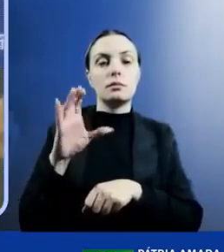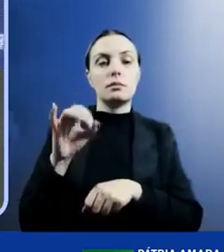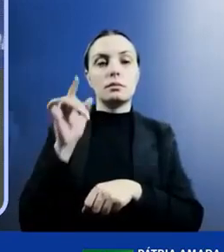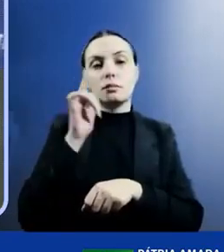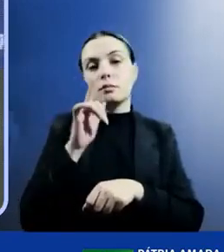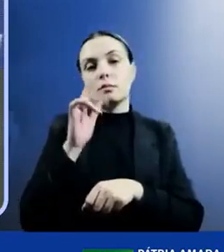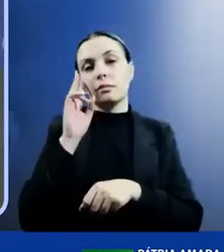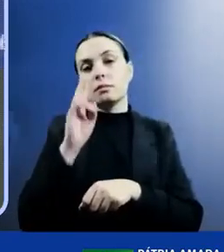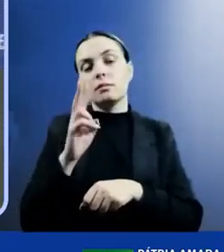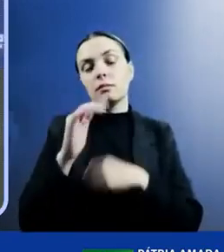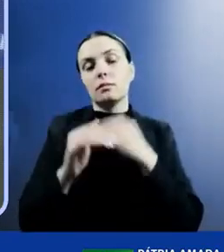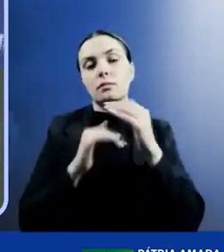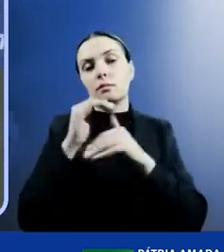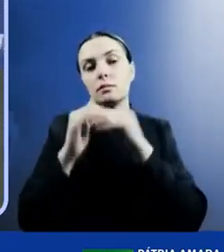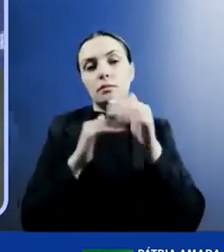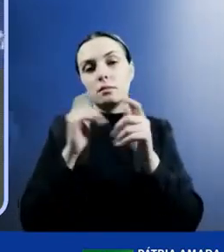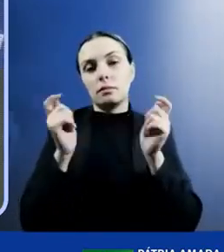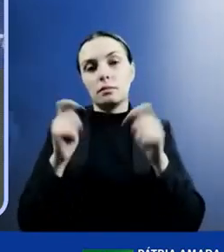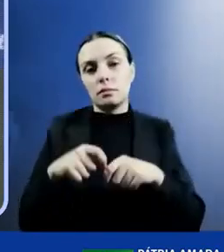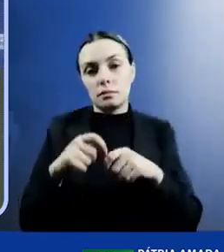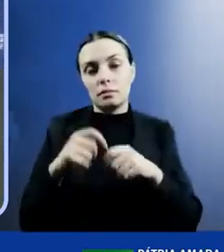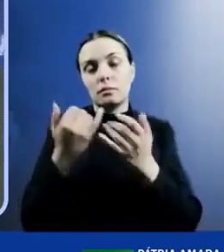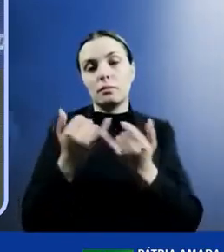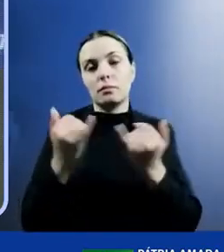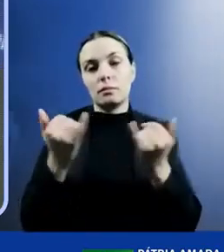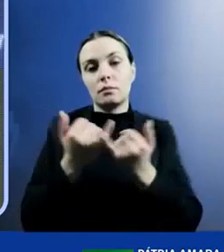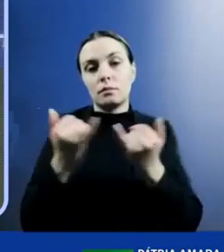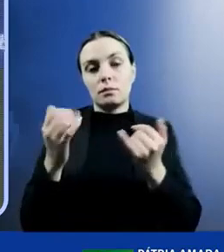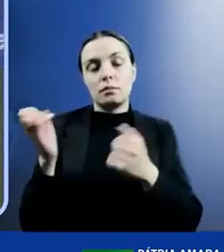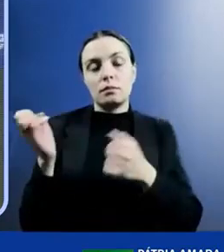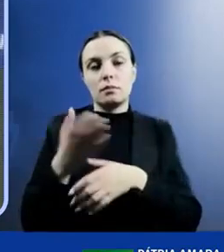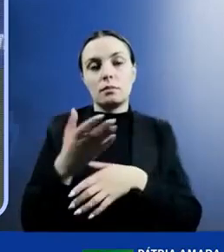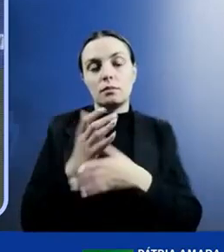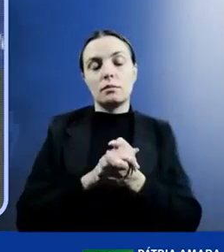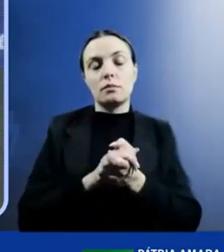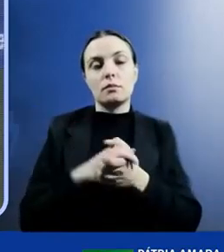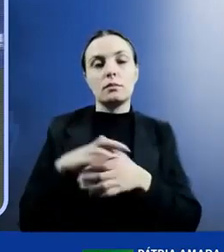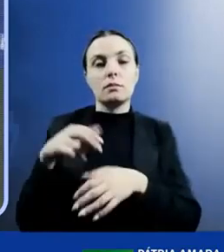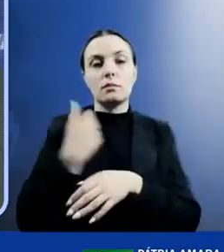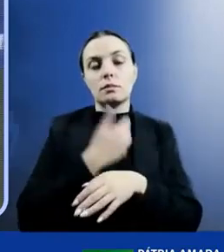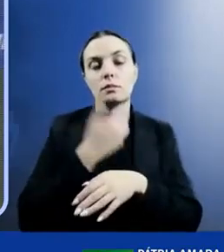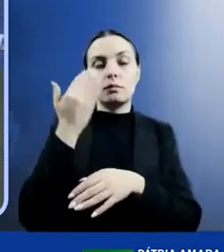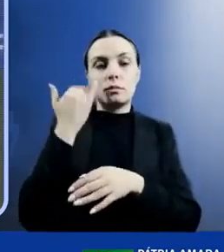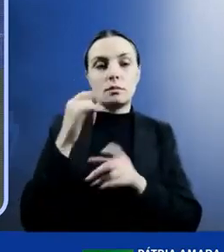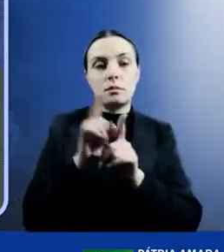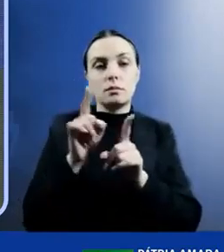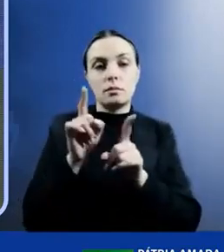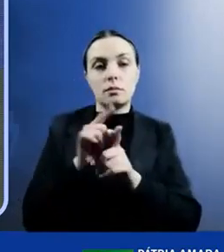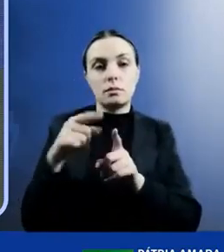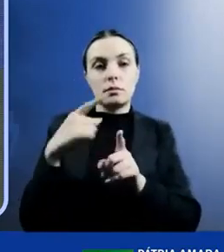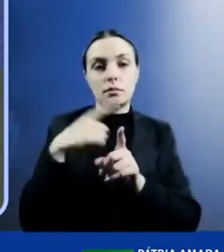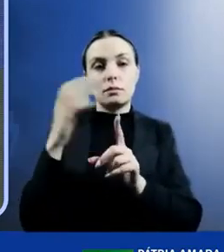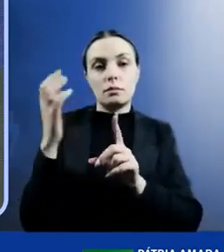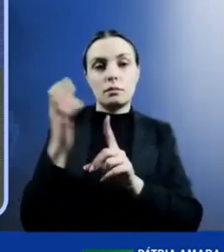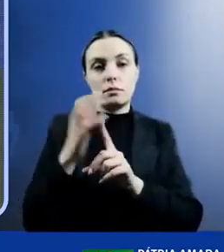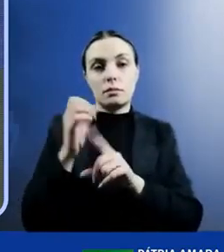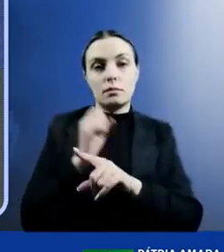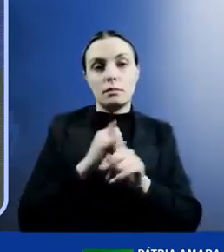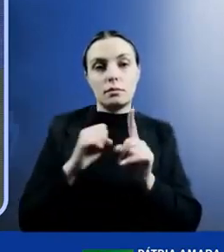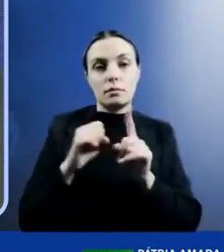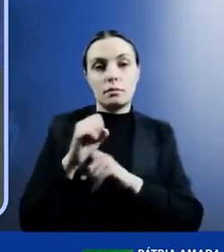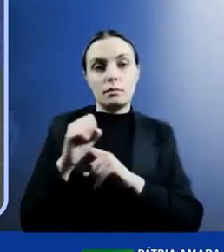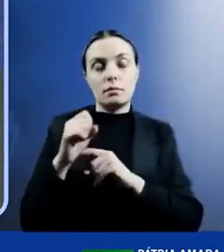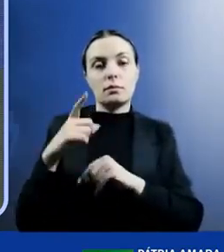exponencial da matriz energética renovável. A gente sabe, inclusive, que isso tem um grande impacto social. Estão